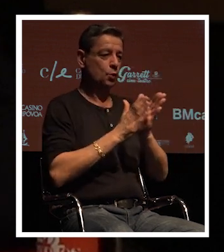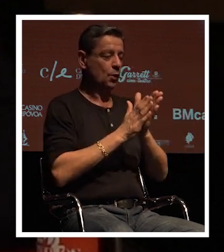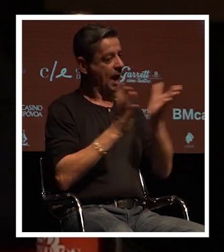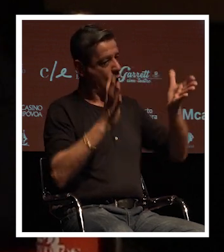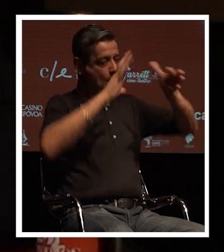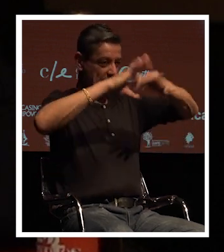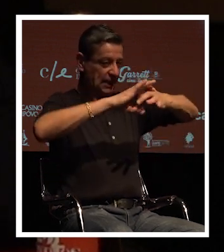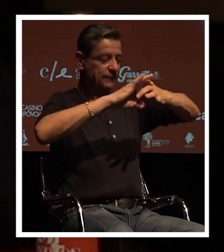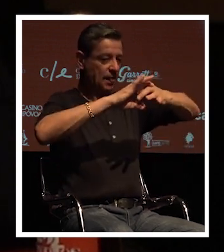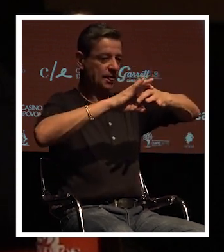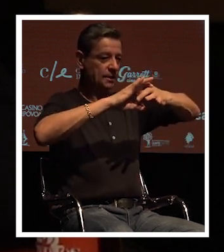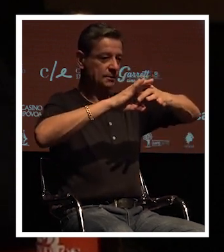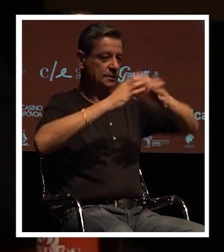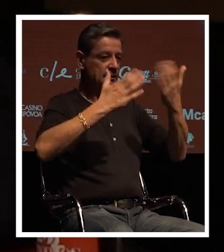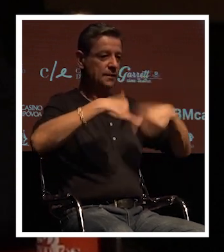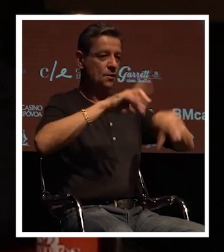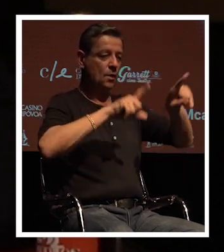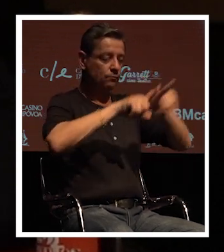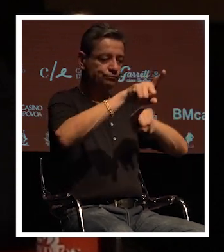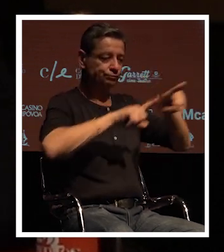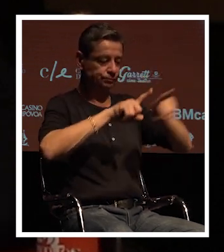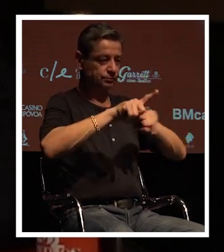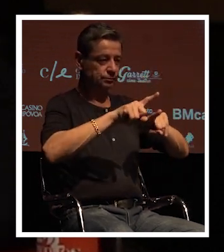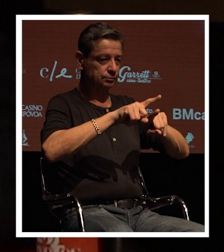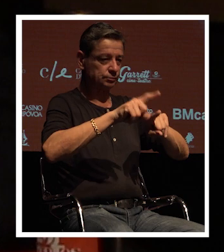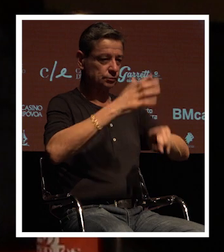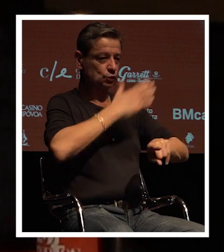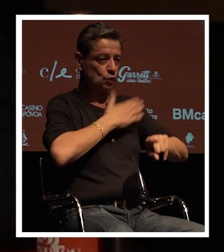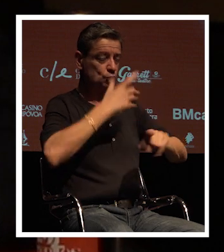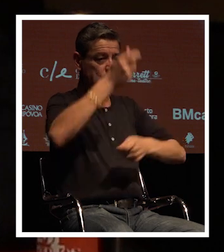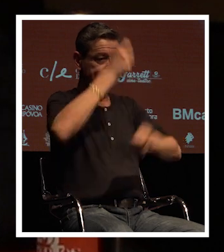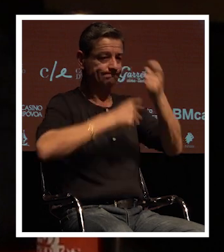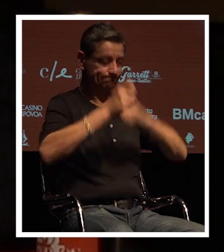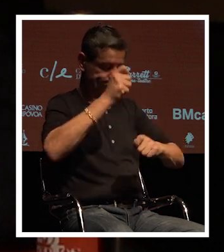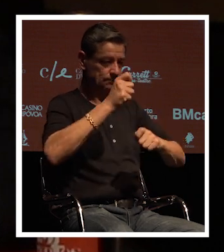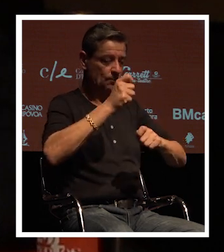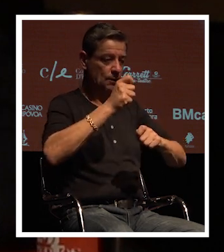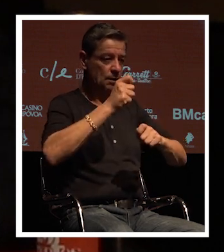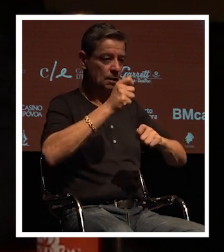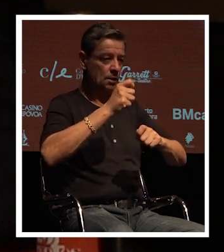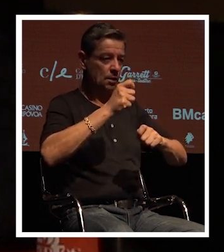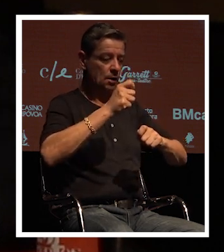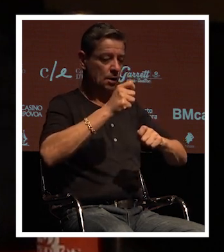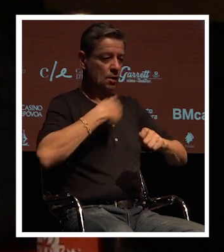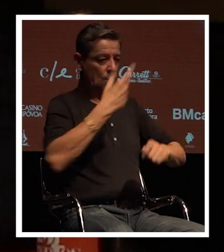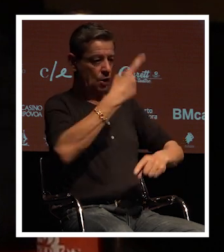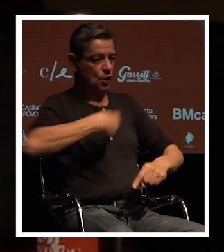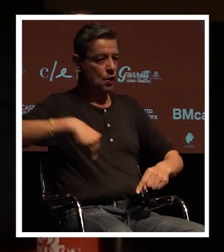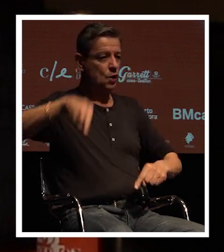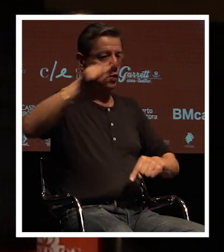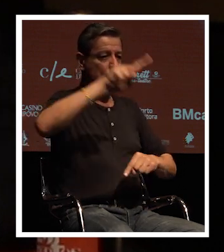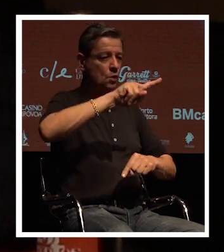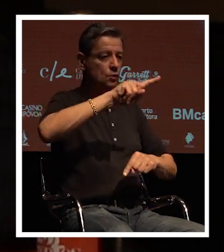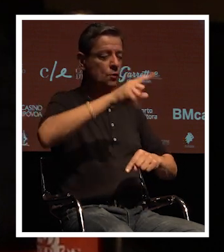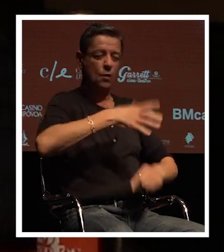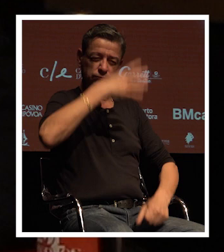não é não repito não é tro a Nacional eh e eu eu não não me vou